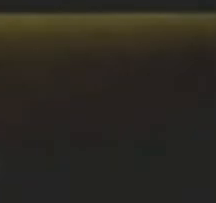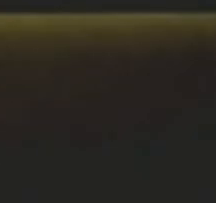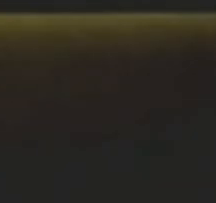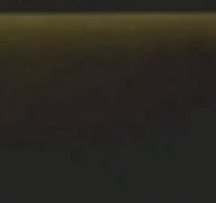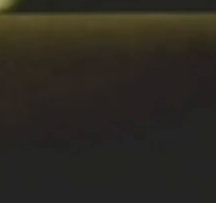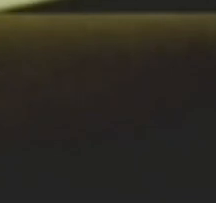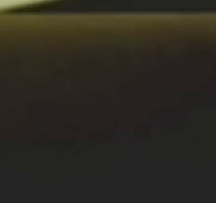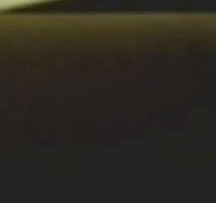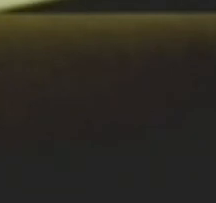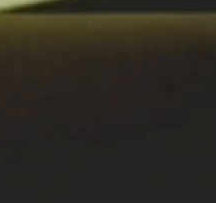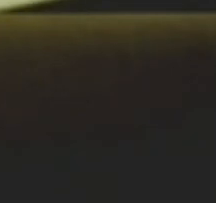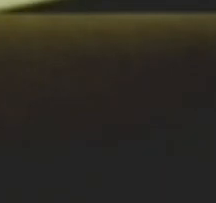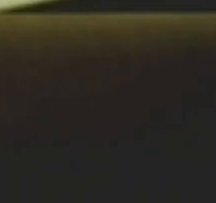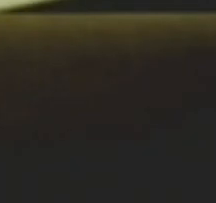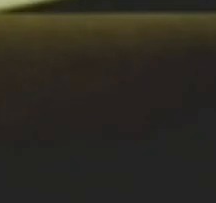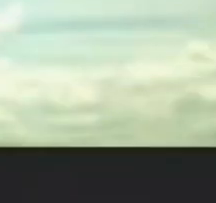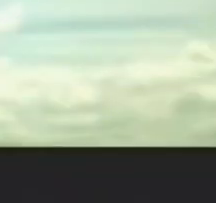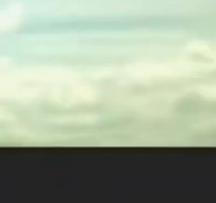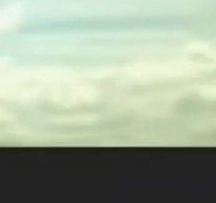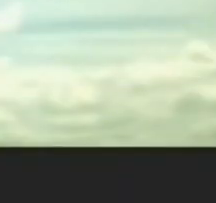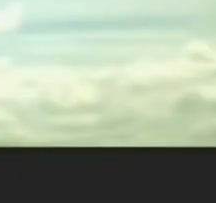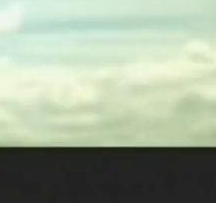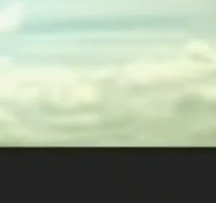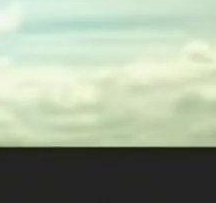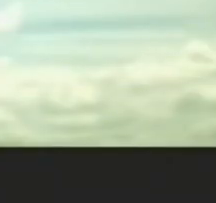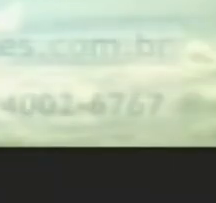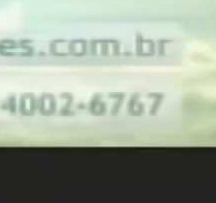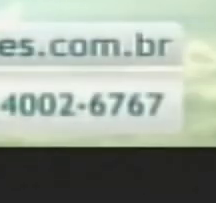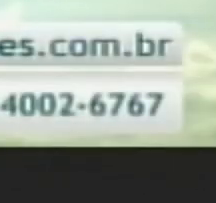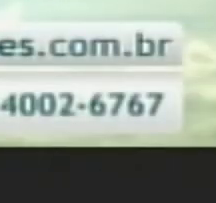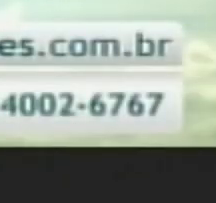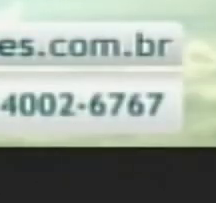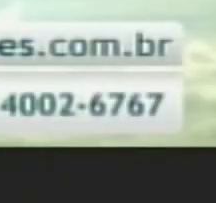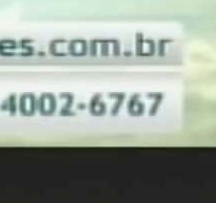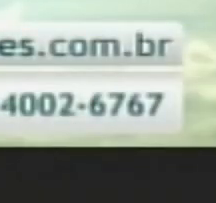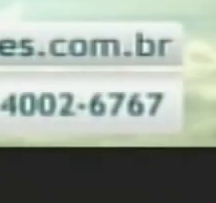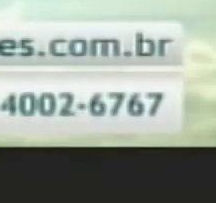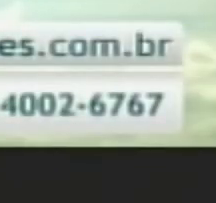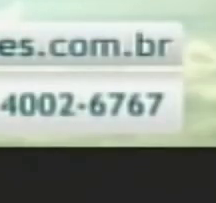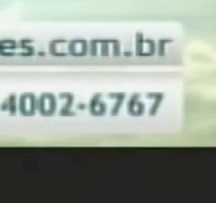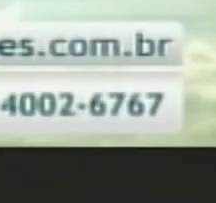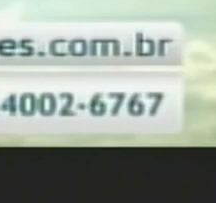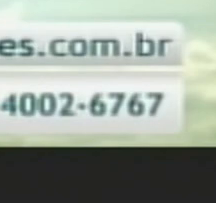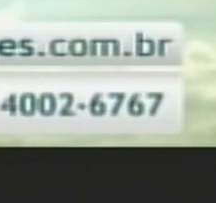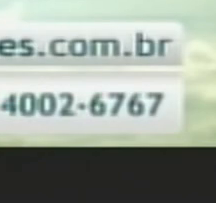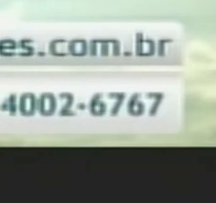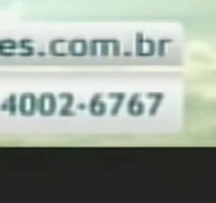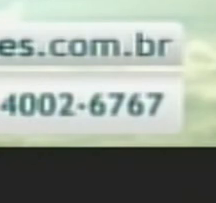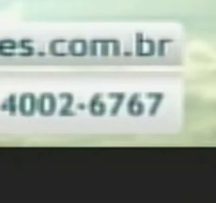para deixar newline mais que segurança tranquilidade